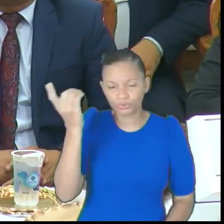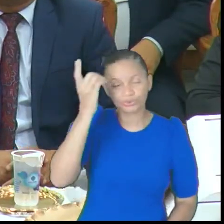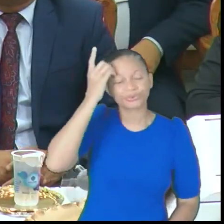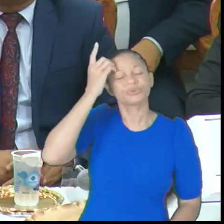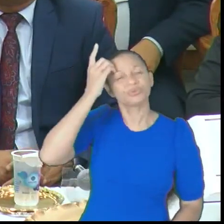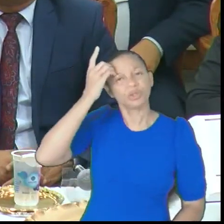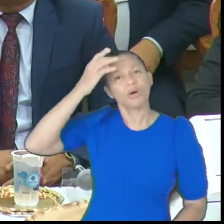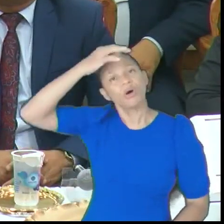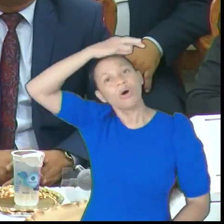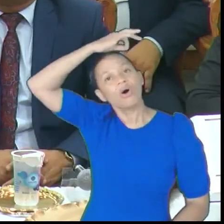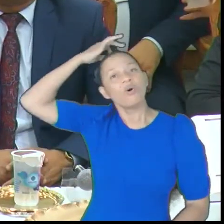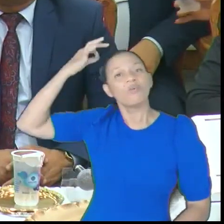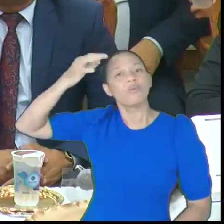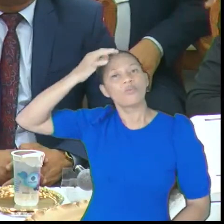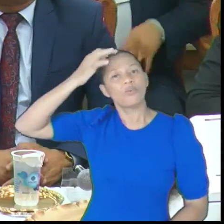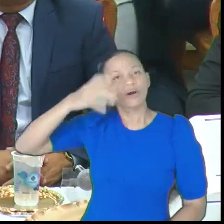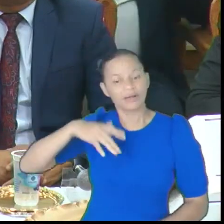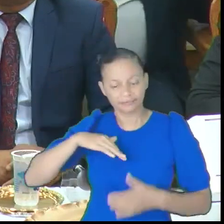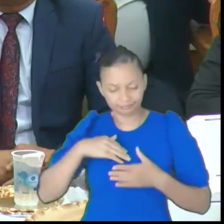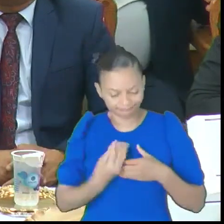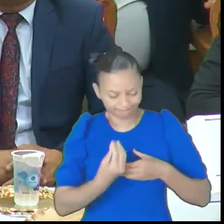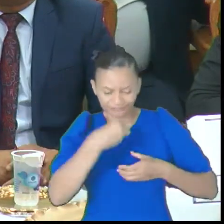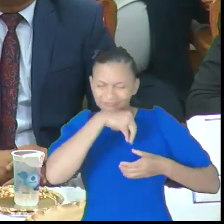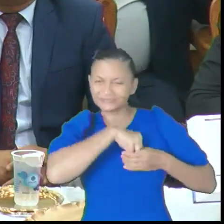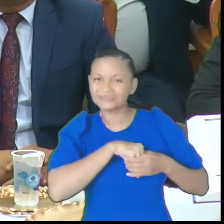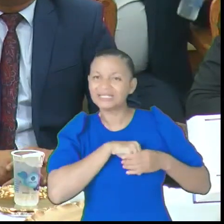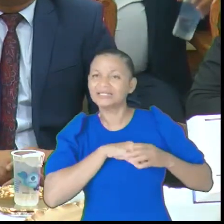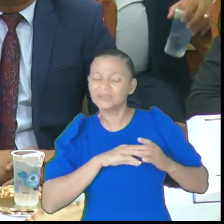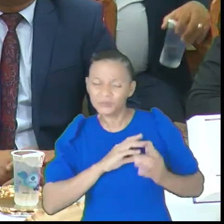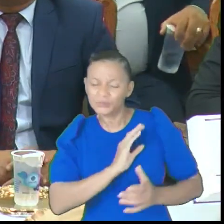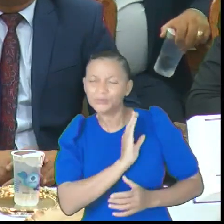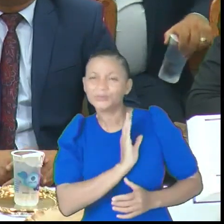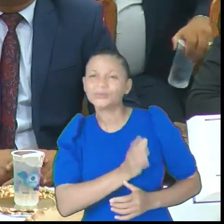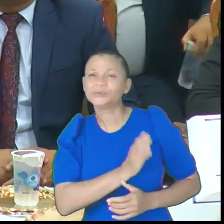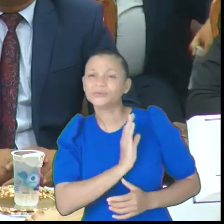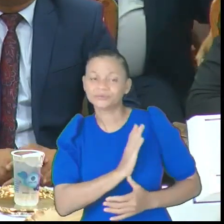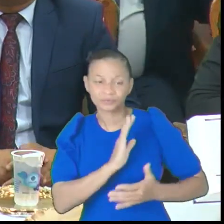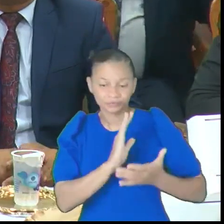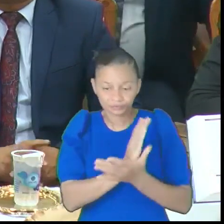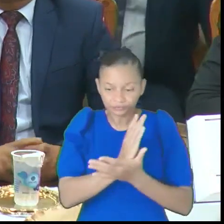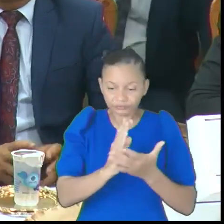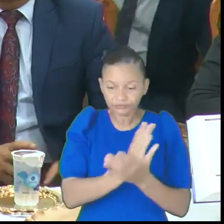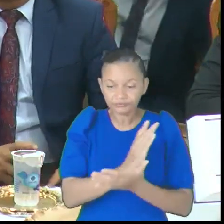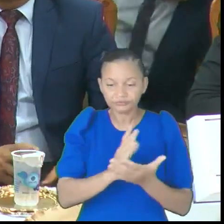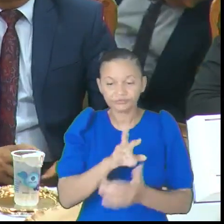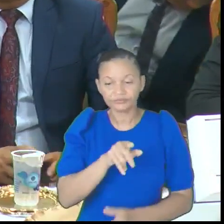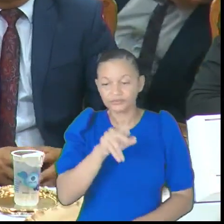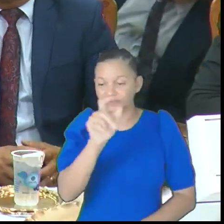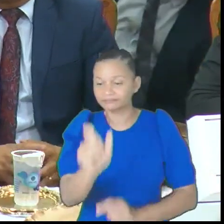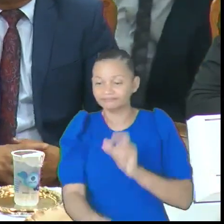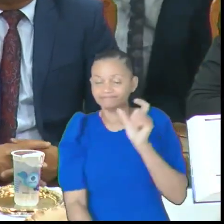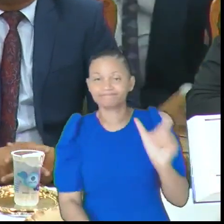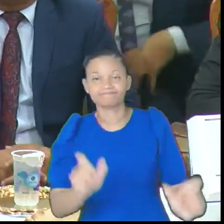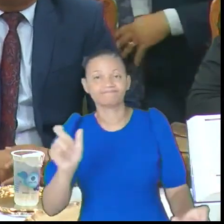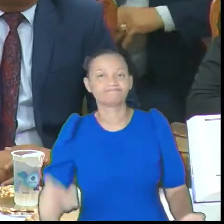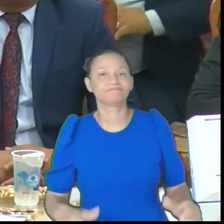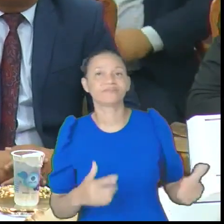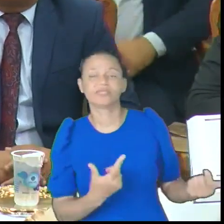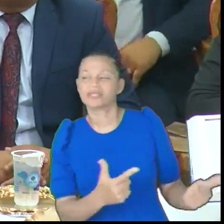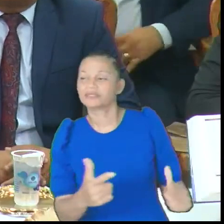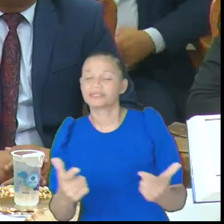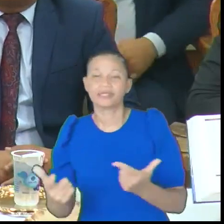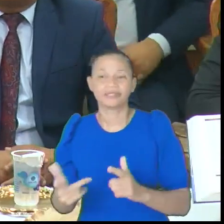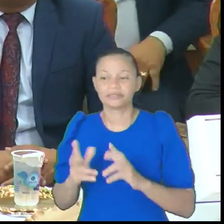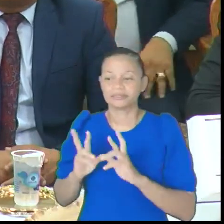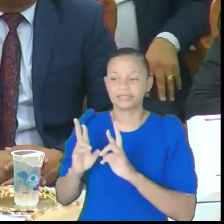espirituais, aqui, do lado de dentro do coração de alguns irmãos, não havia mais